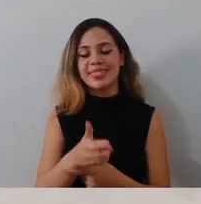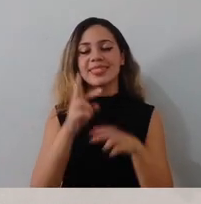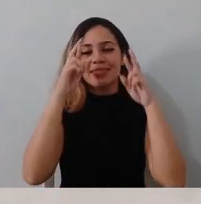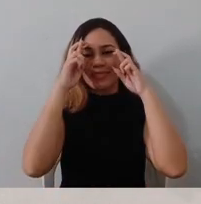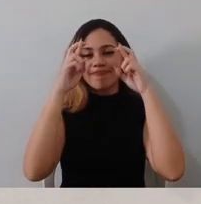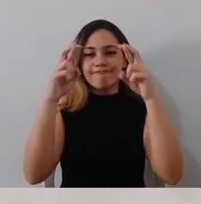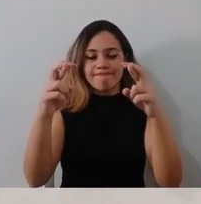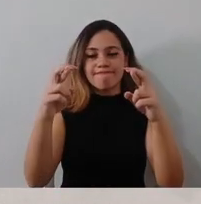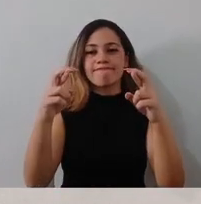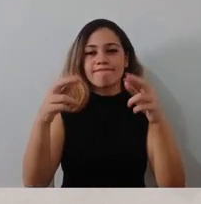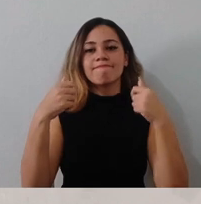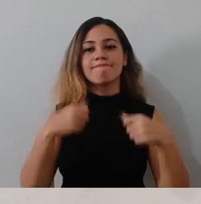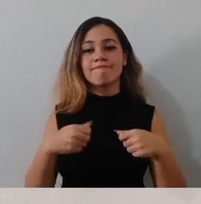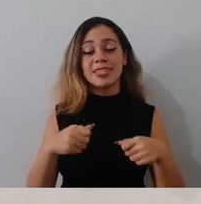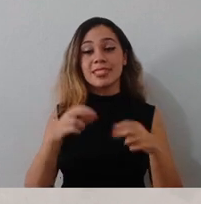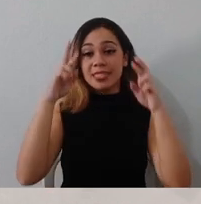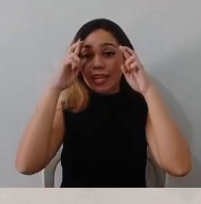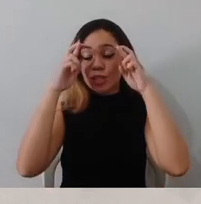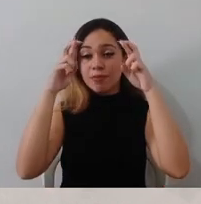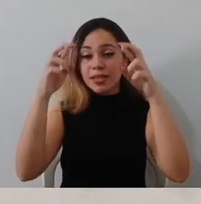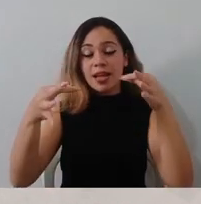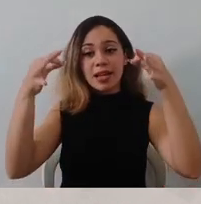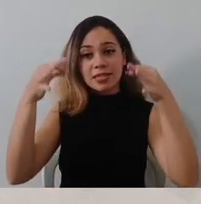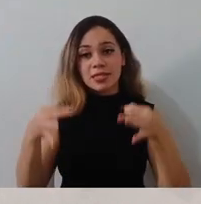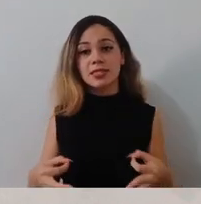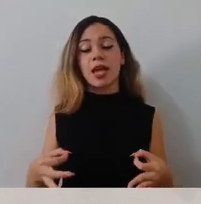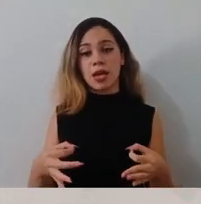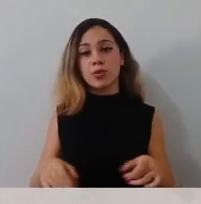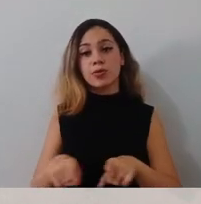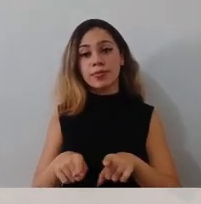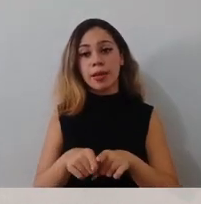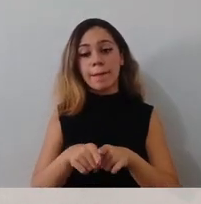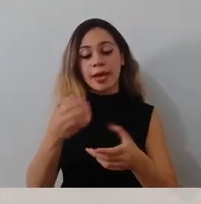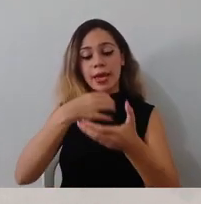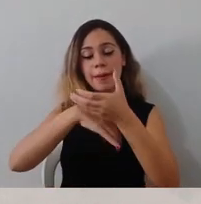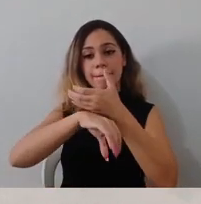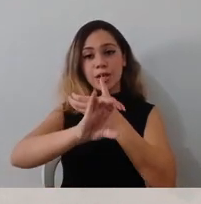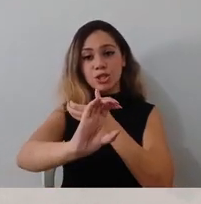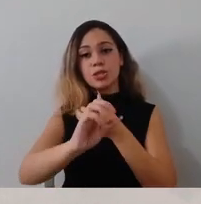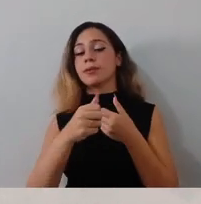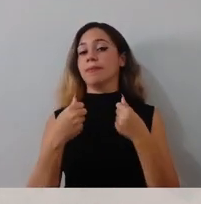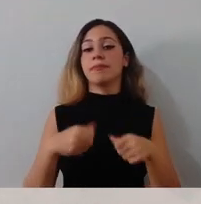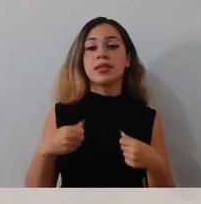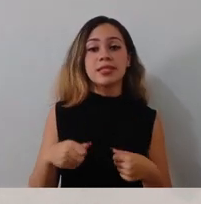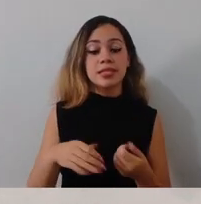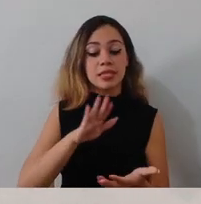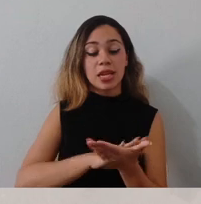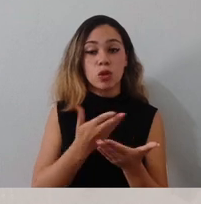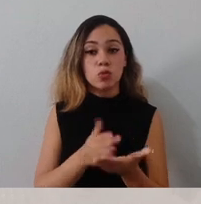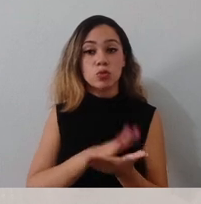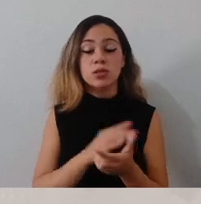gente precisa dar dignidade, respeitar. E antes de tomar qualquer decisão